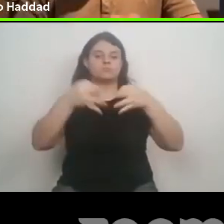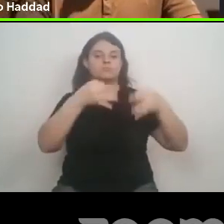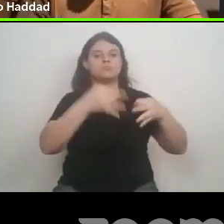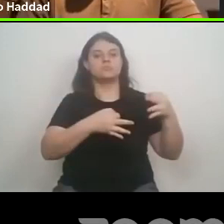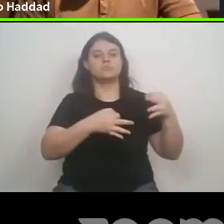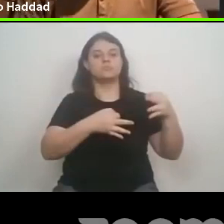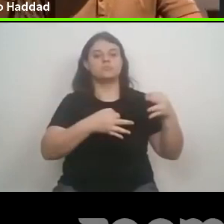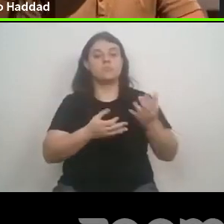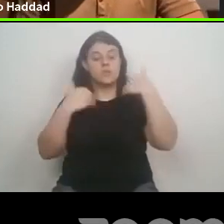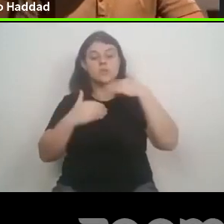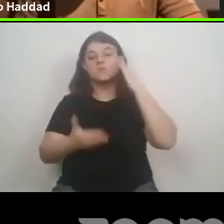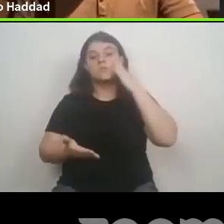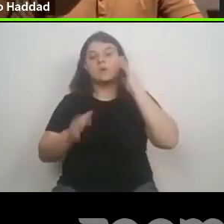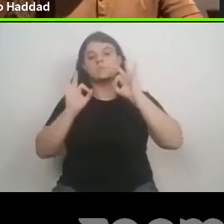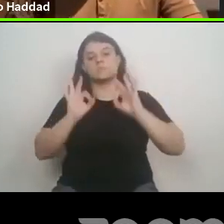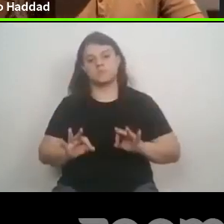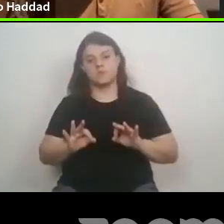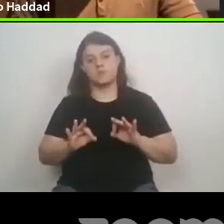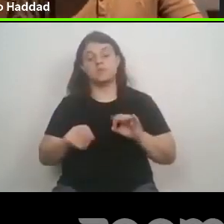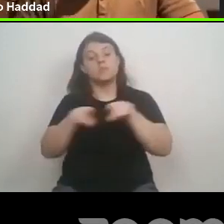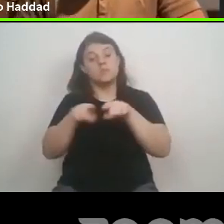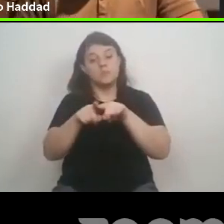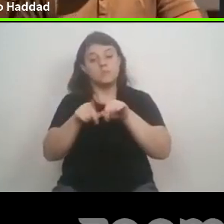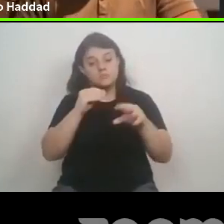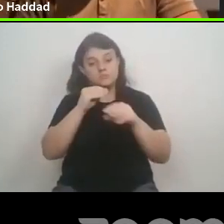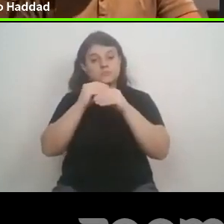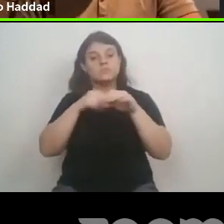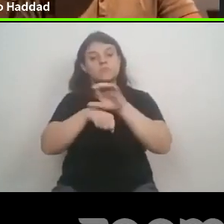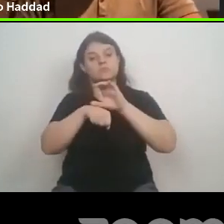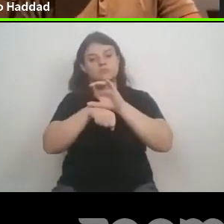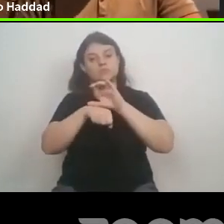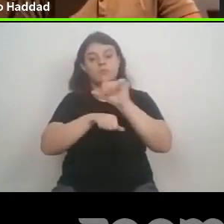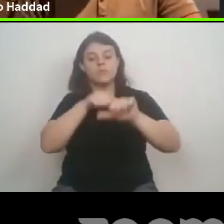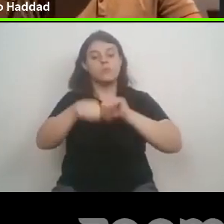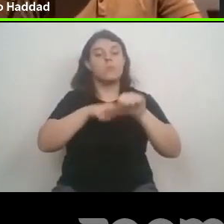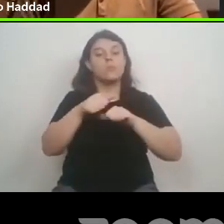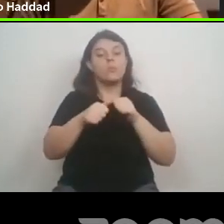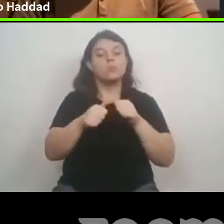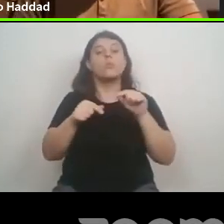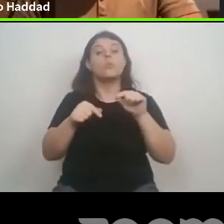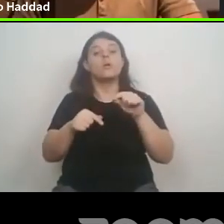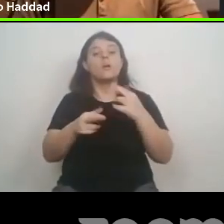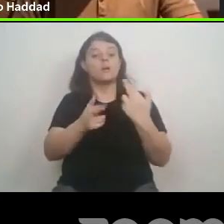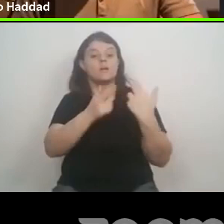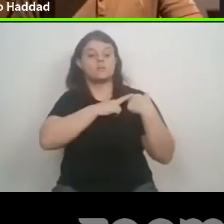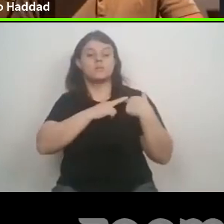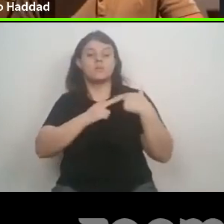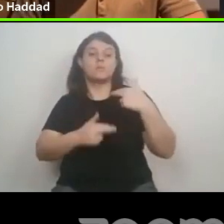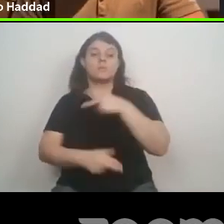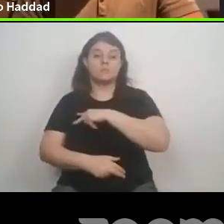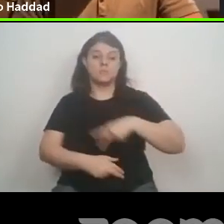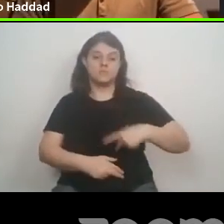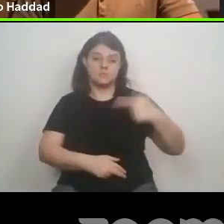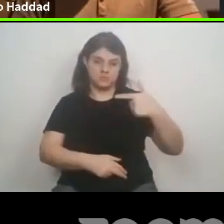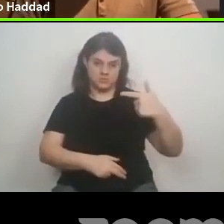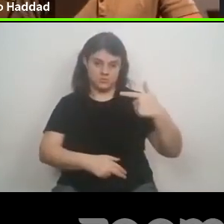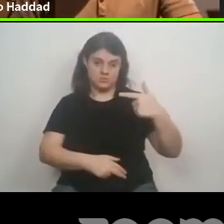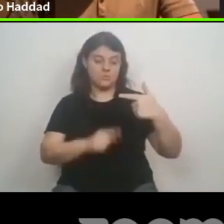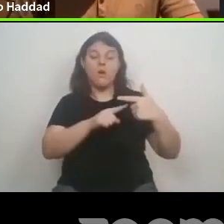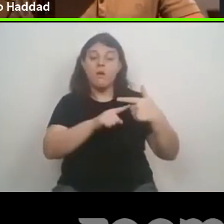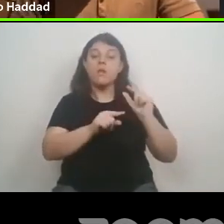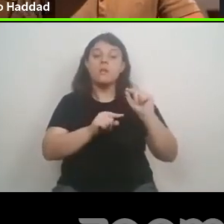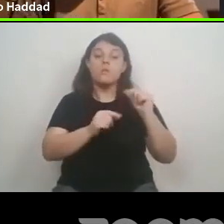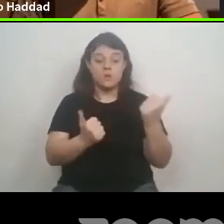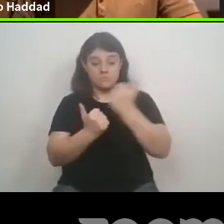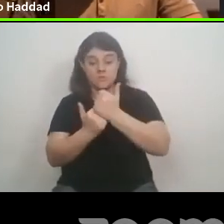causa, quanto à emenda constitucional que altera o papel do vice-presidente. Vice-presidente é para assumir numa situação